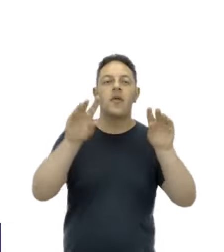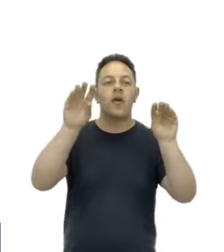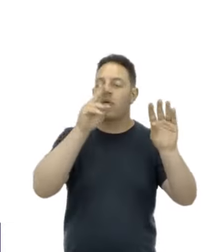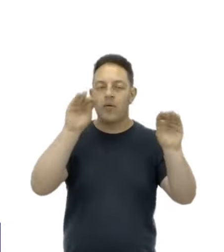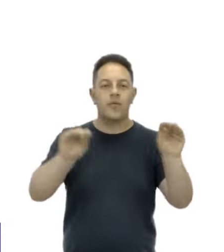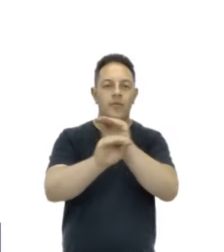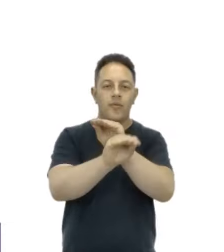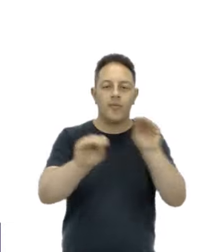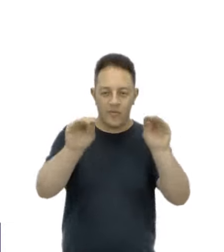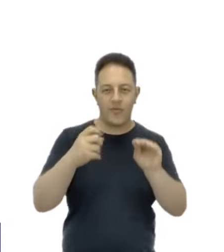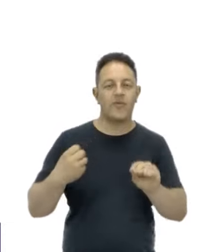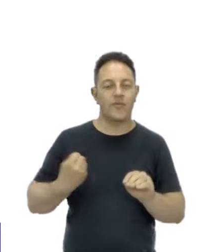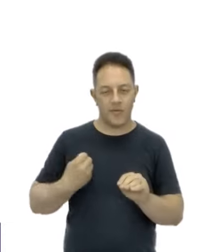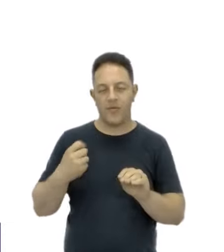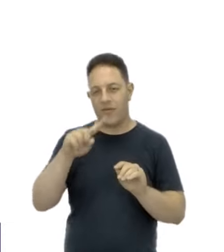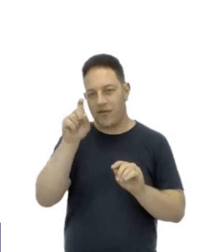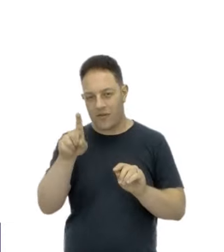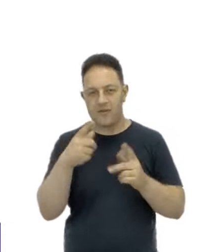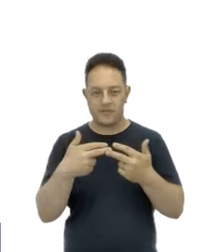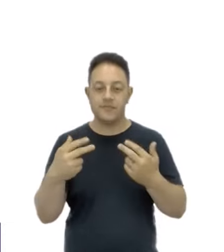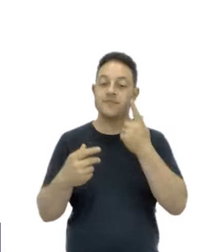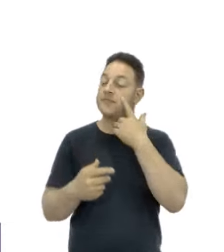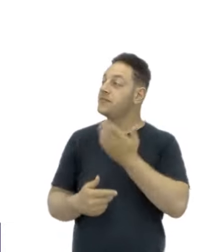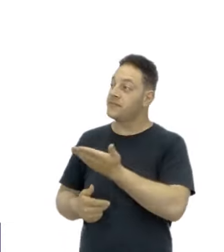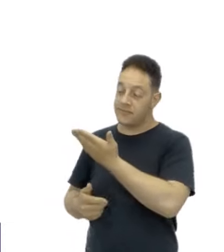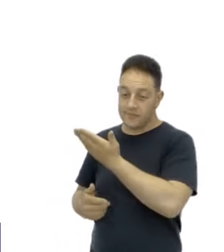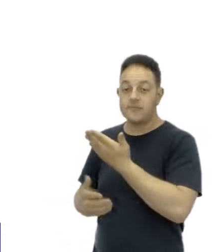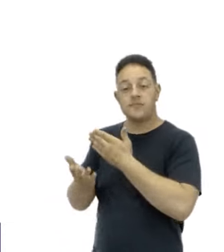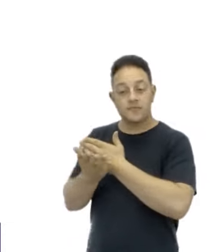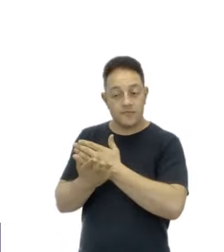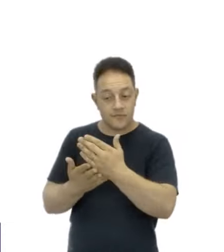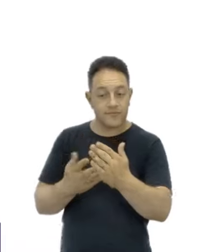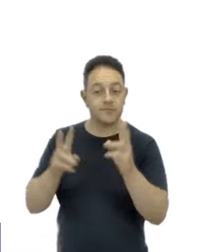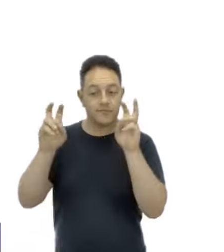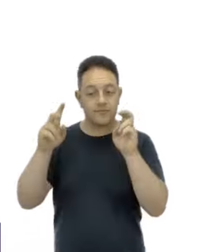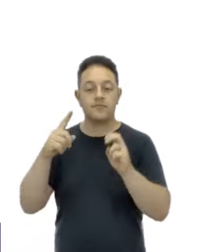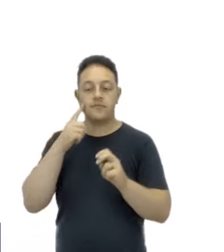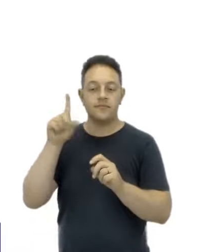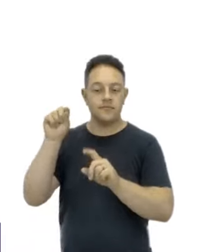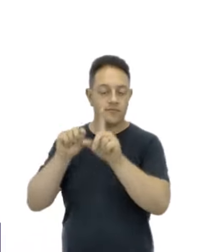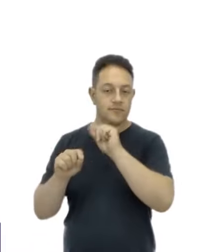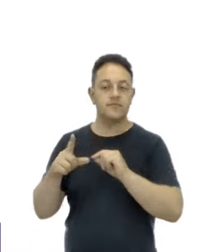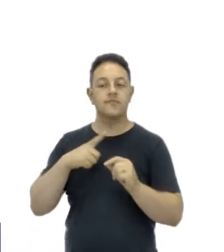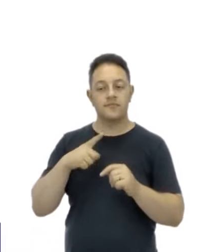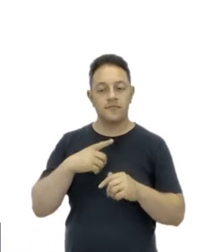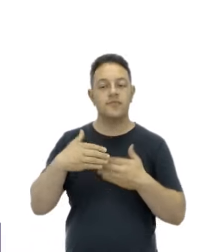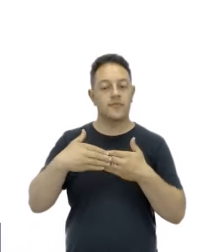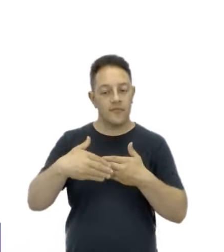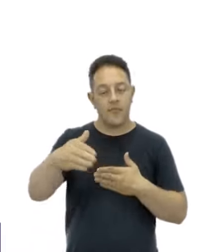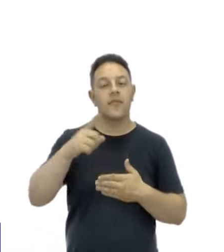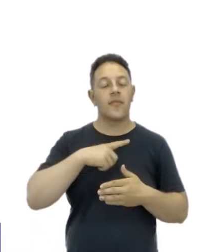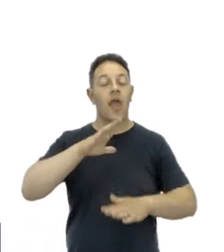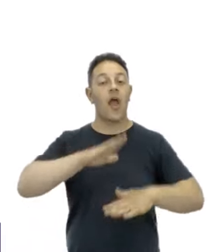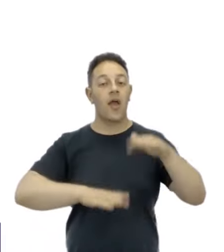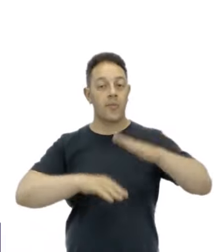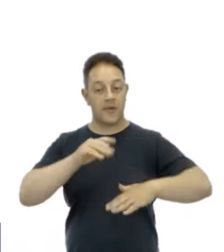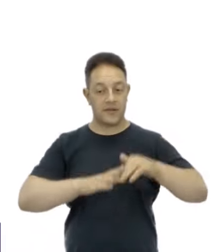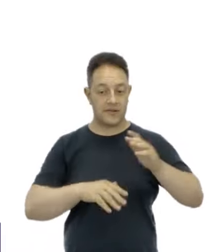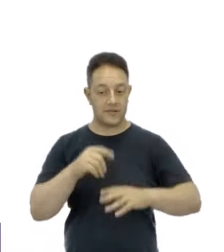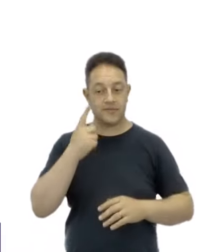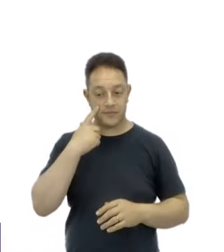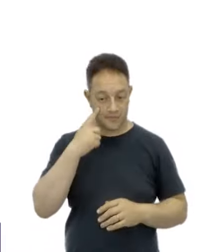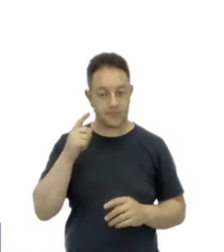incógnita. E para iniciarmos a reflexão sobre as atividades escolhidas, partiremos das habilidades